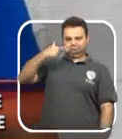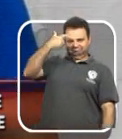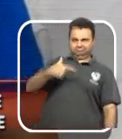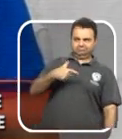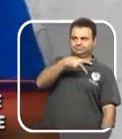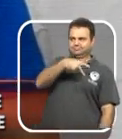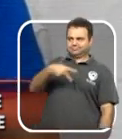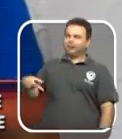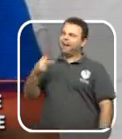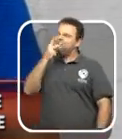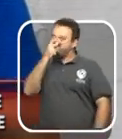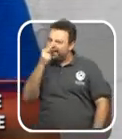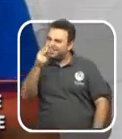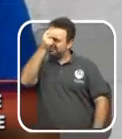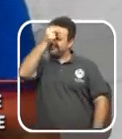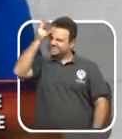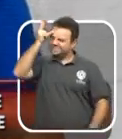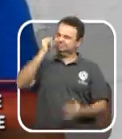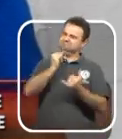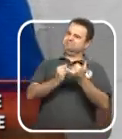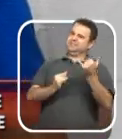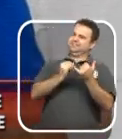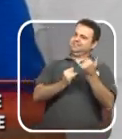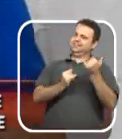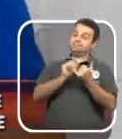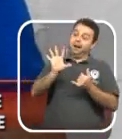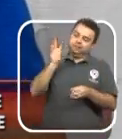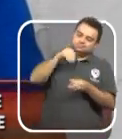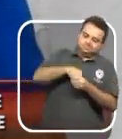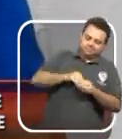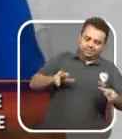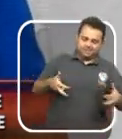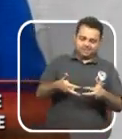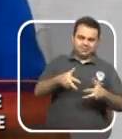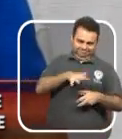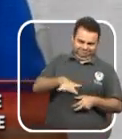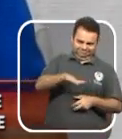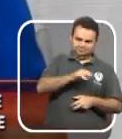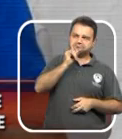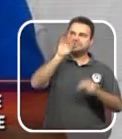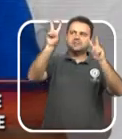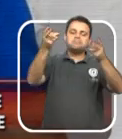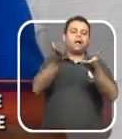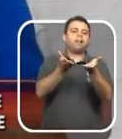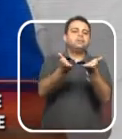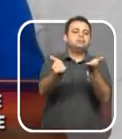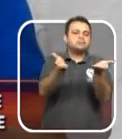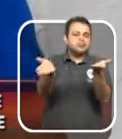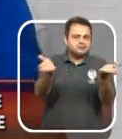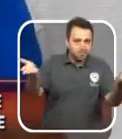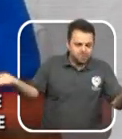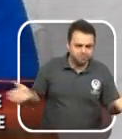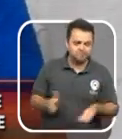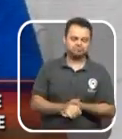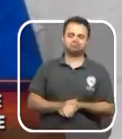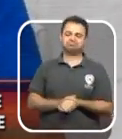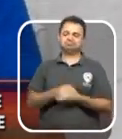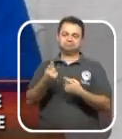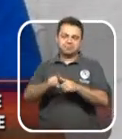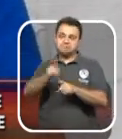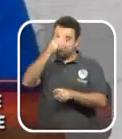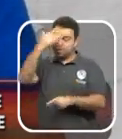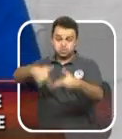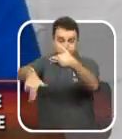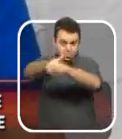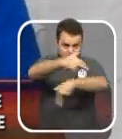muita força, né? No sentido de agora estou mais preparado, com mais experiência ainda. Aqui o